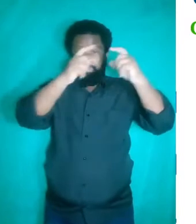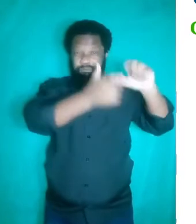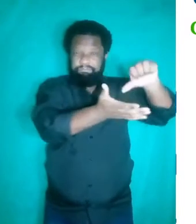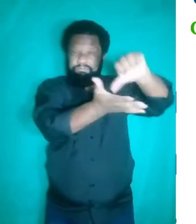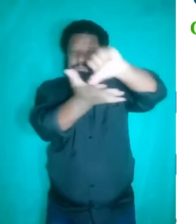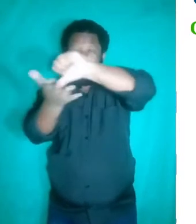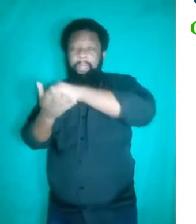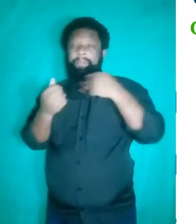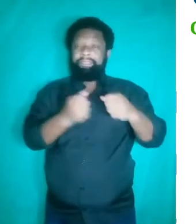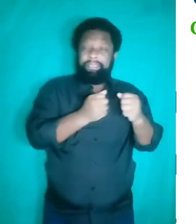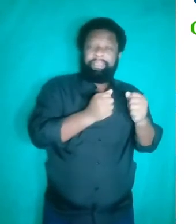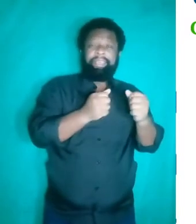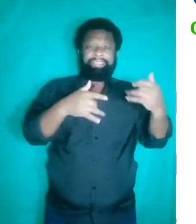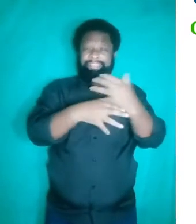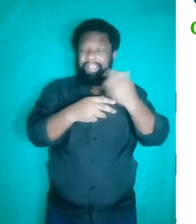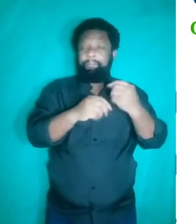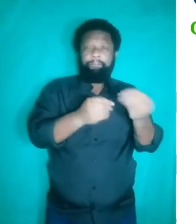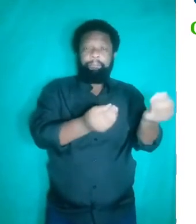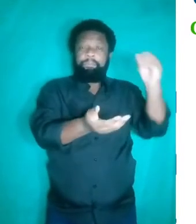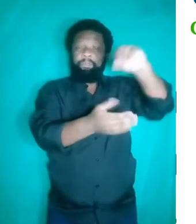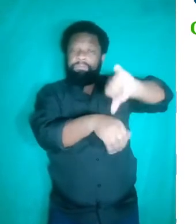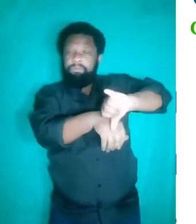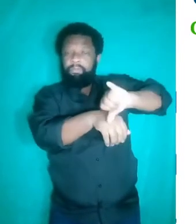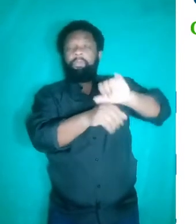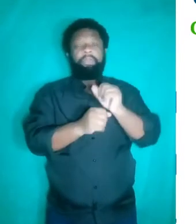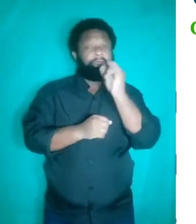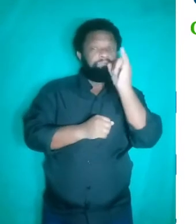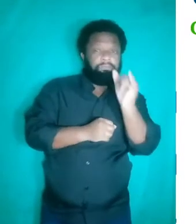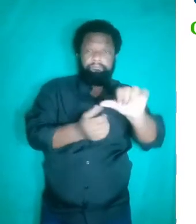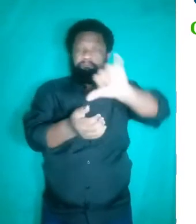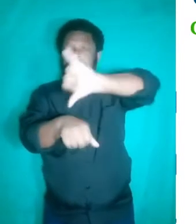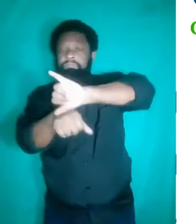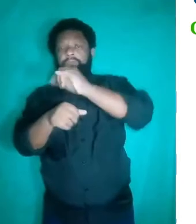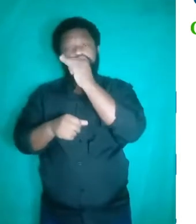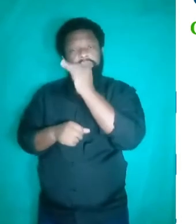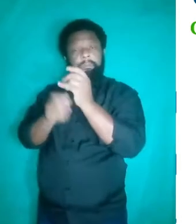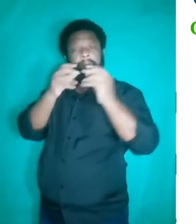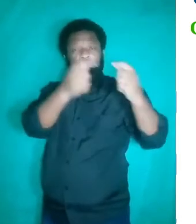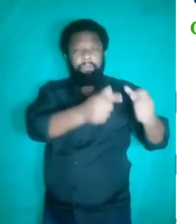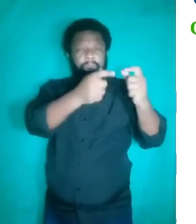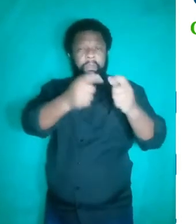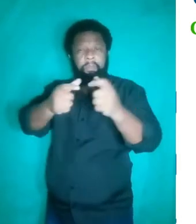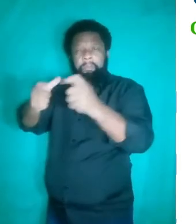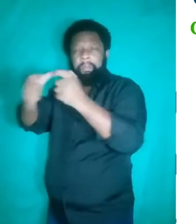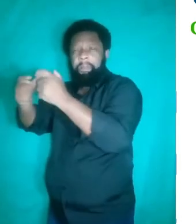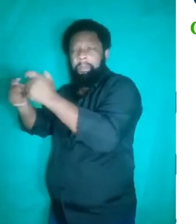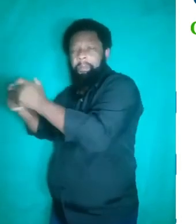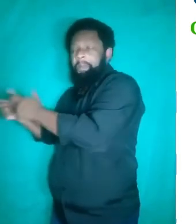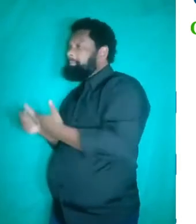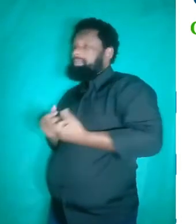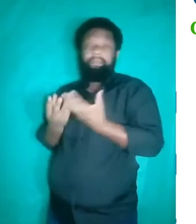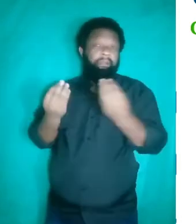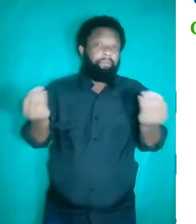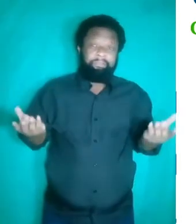hidrelétricas perto dos polos, onde ele, né, dos centros urbanos, onde ele colocaria, onde ele abasteceria com energia elétrica. Então imagina